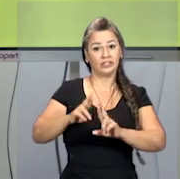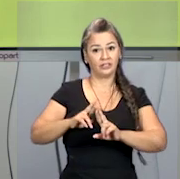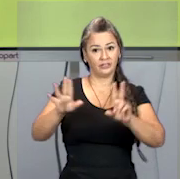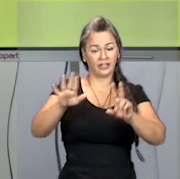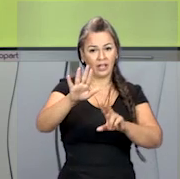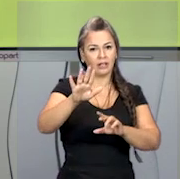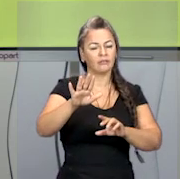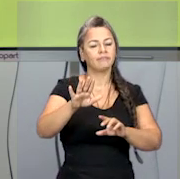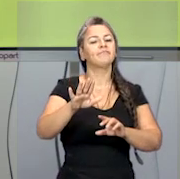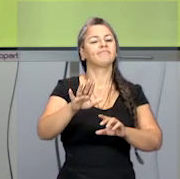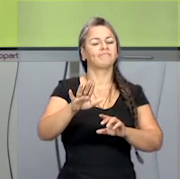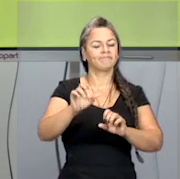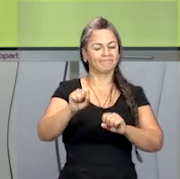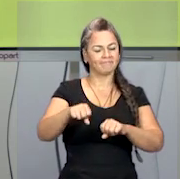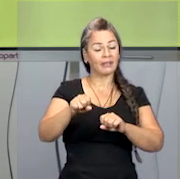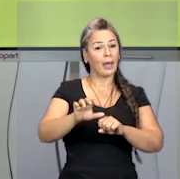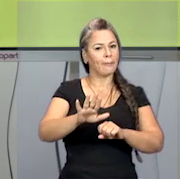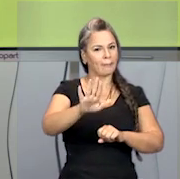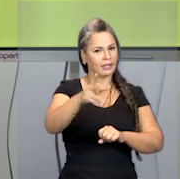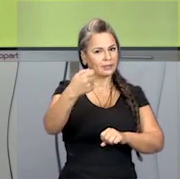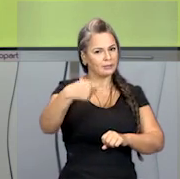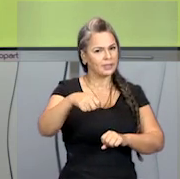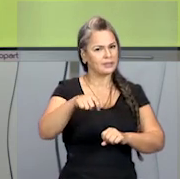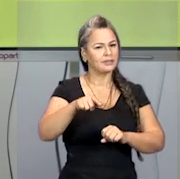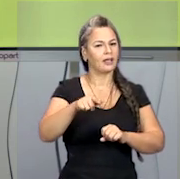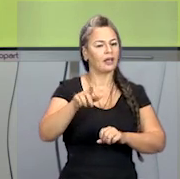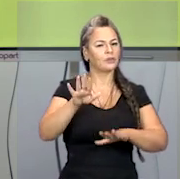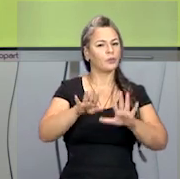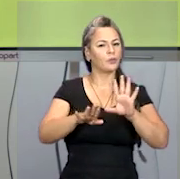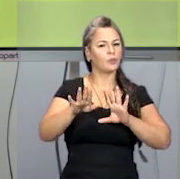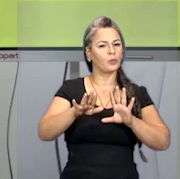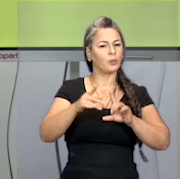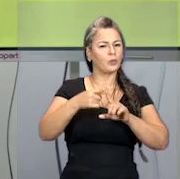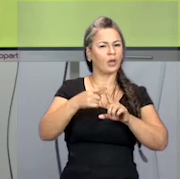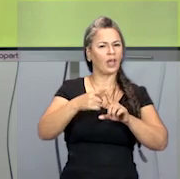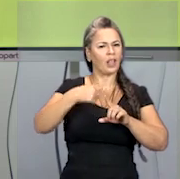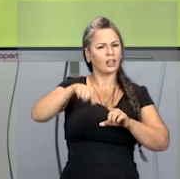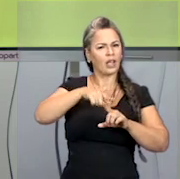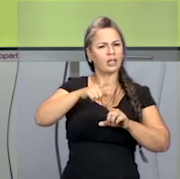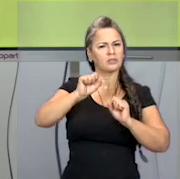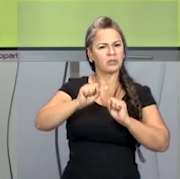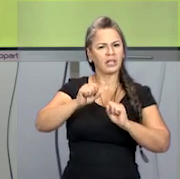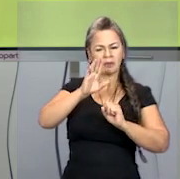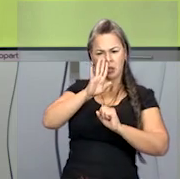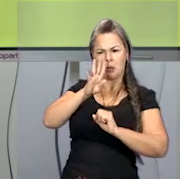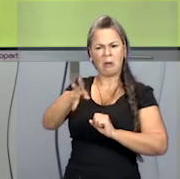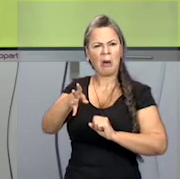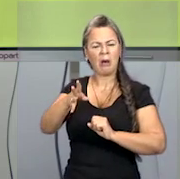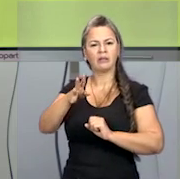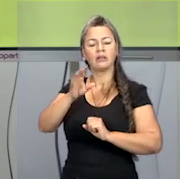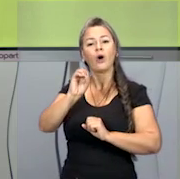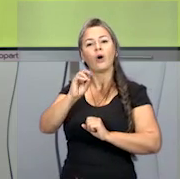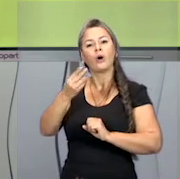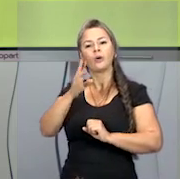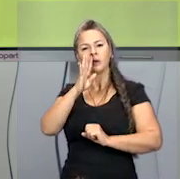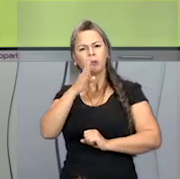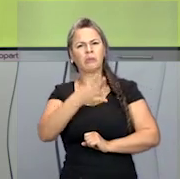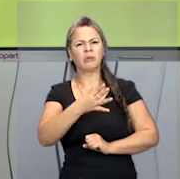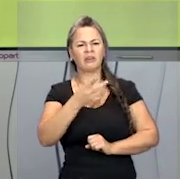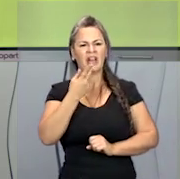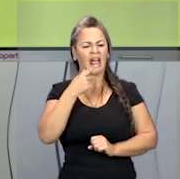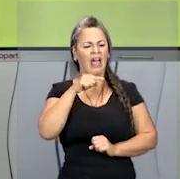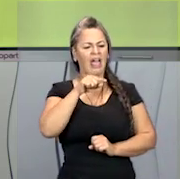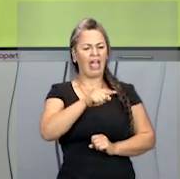julgar a sociedade, a gente fala que uma é trabalhadora e a outra escolheu o jeito mais fácil. Não devemos